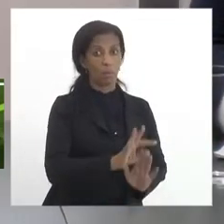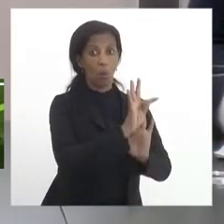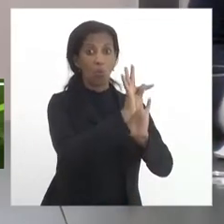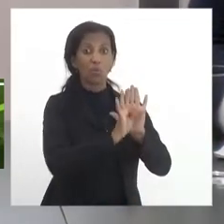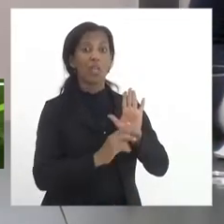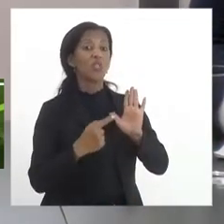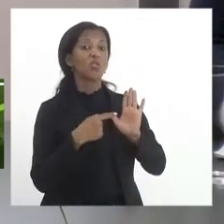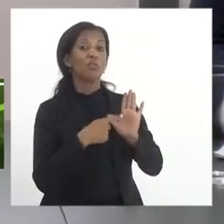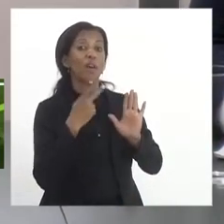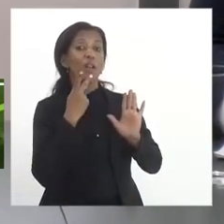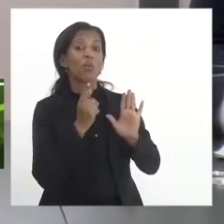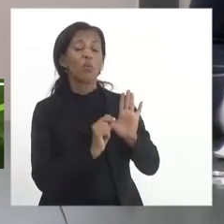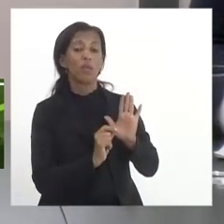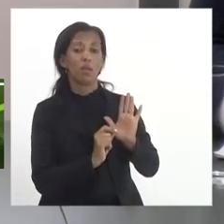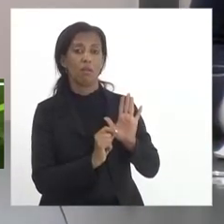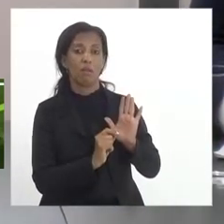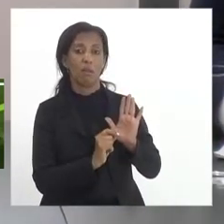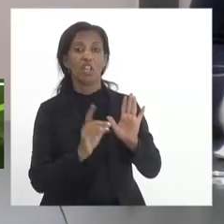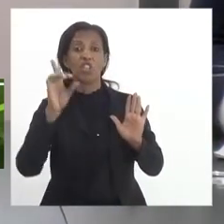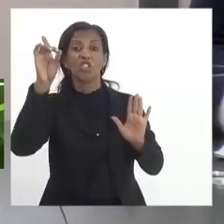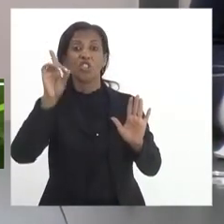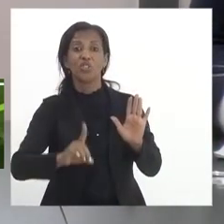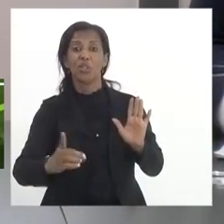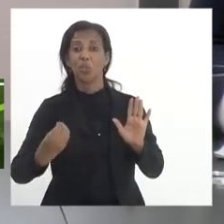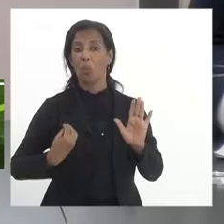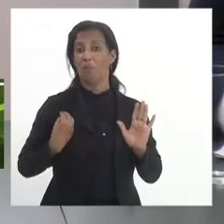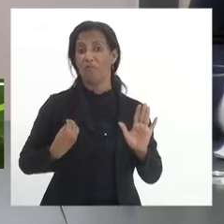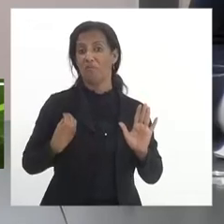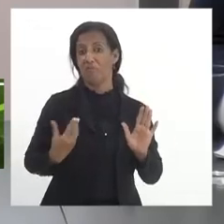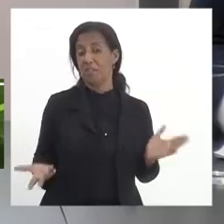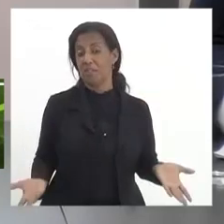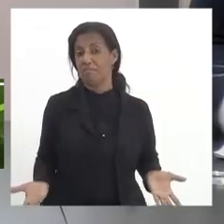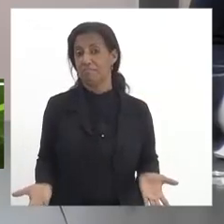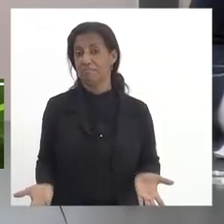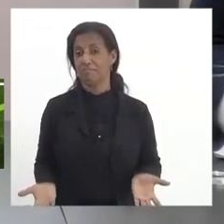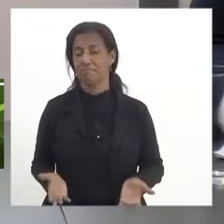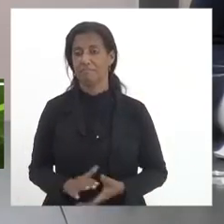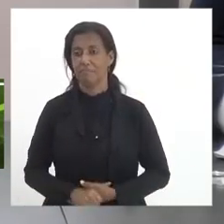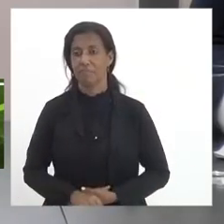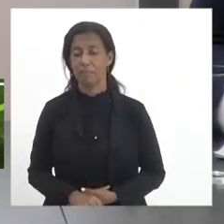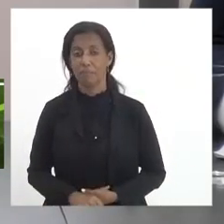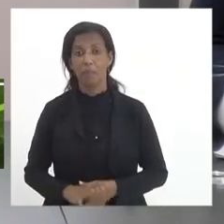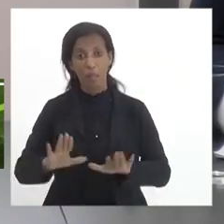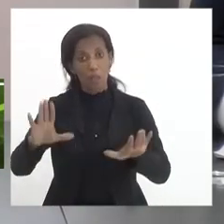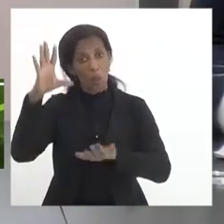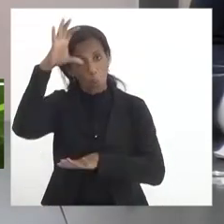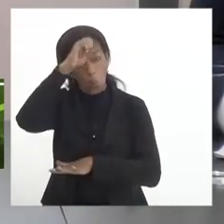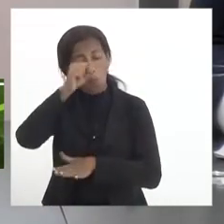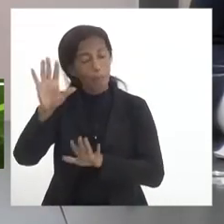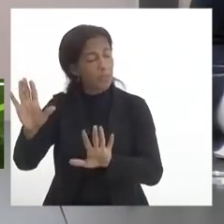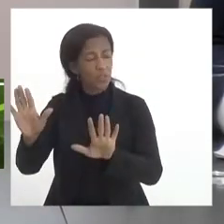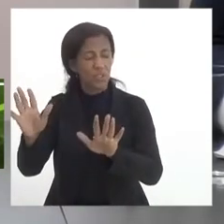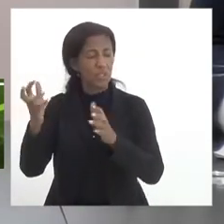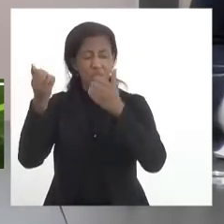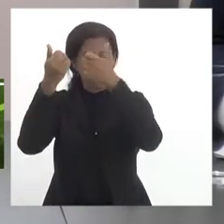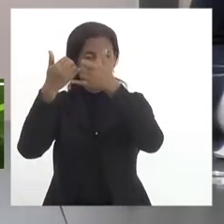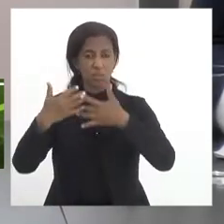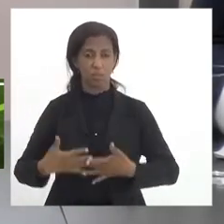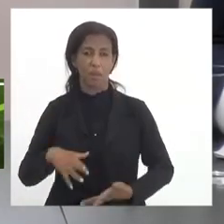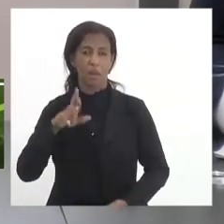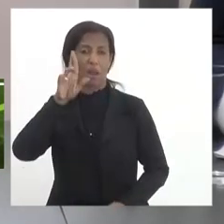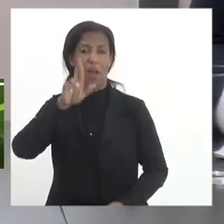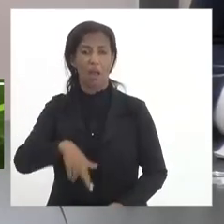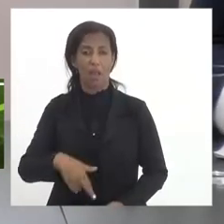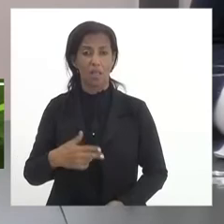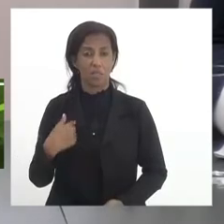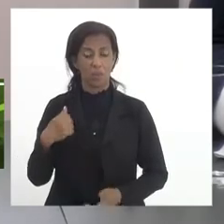aí é por isso que existem as leis infraconstitucionais. Eu compreendi. É só para dizer a razão pela qual, Luiz